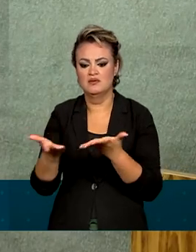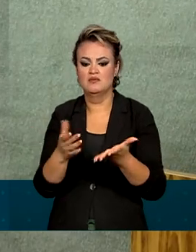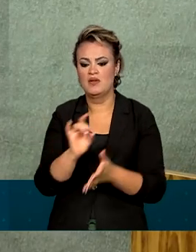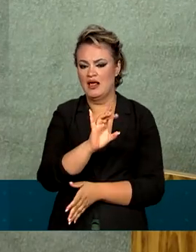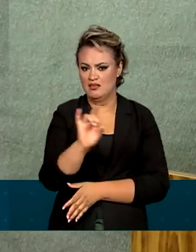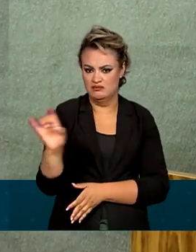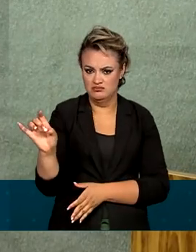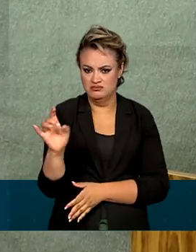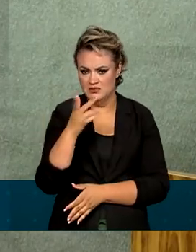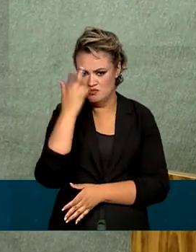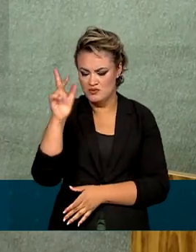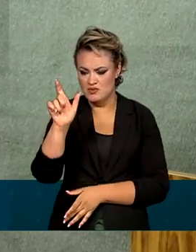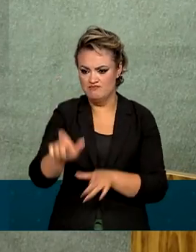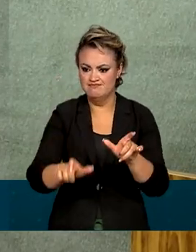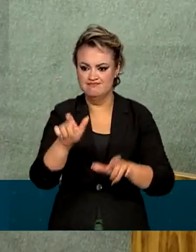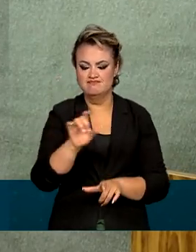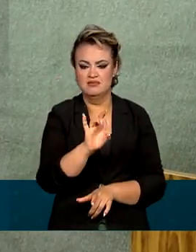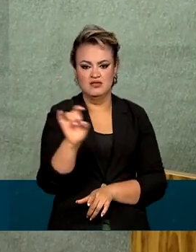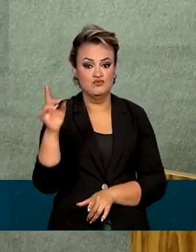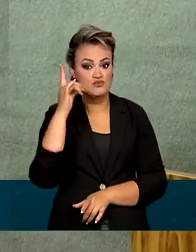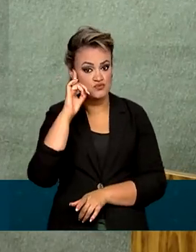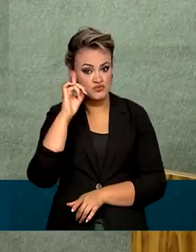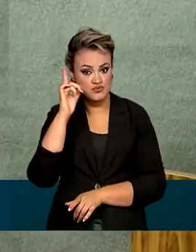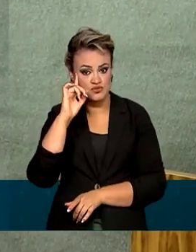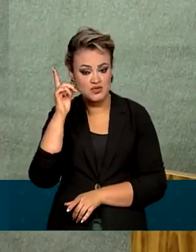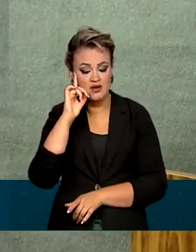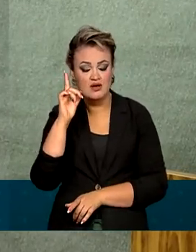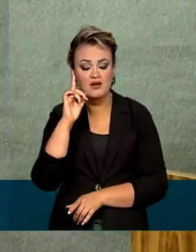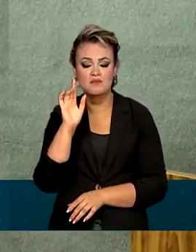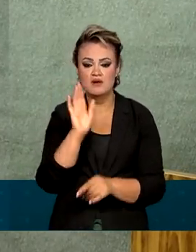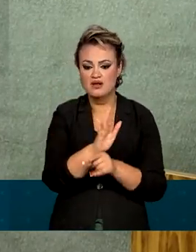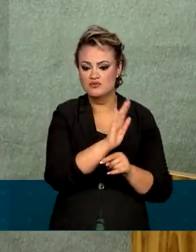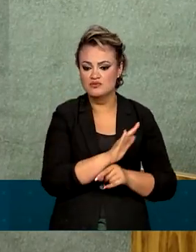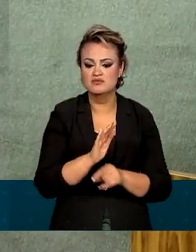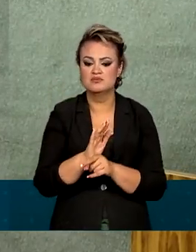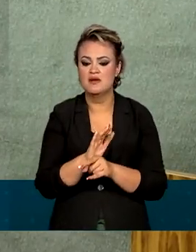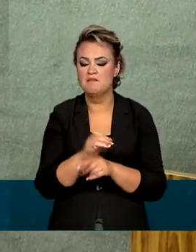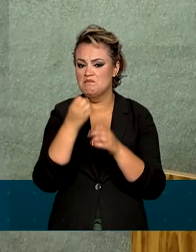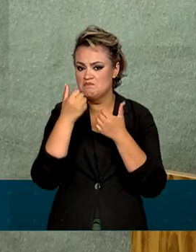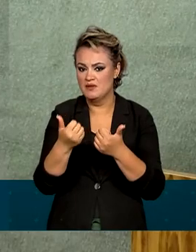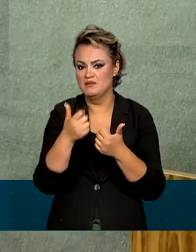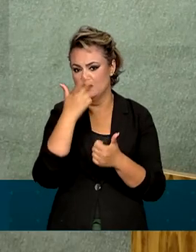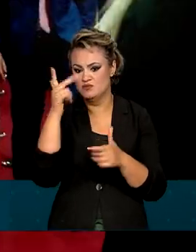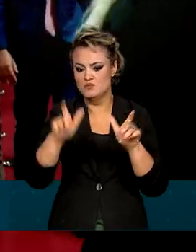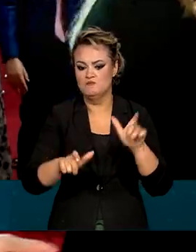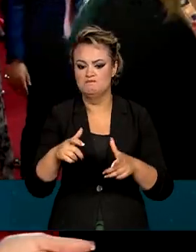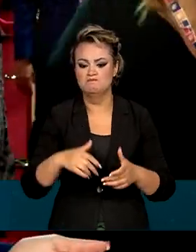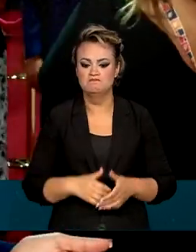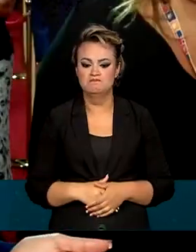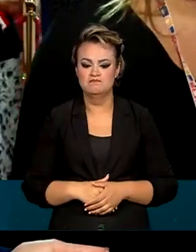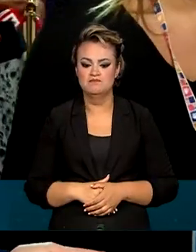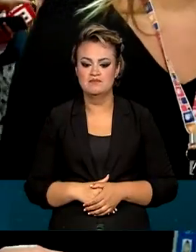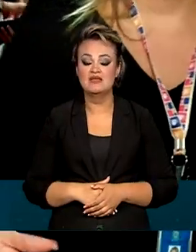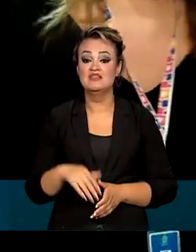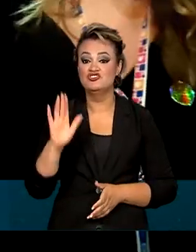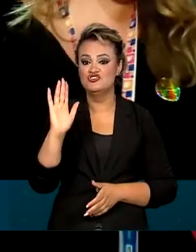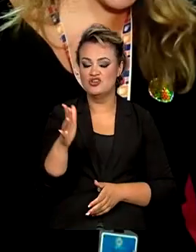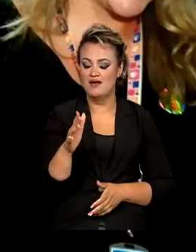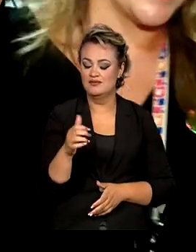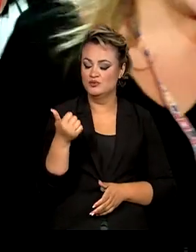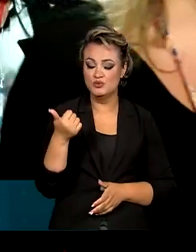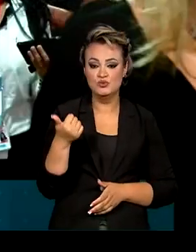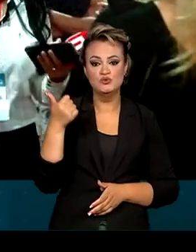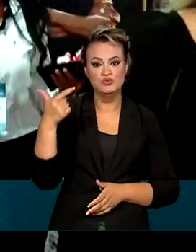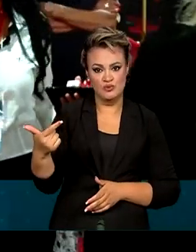um e a cada dia, para que a colheita seja generosa para todos. Esta é a